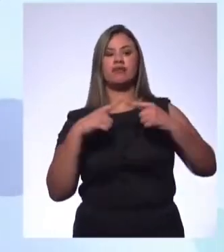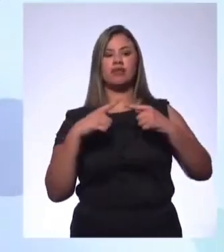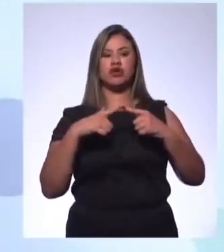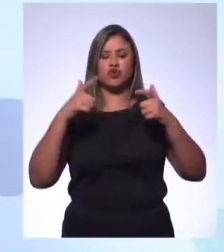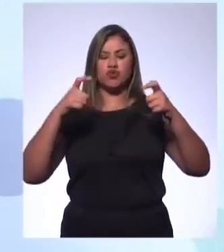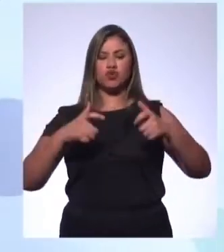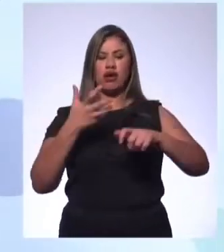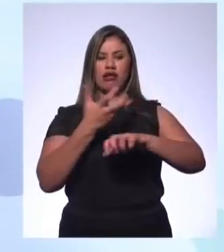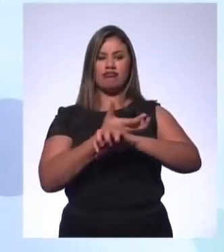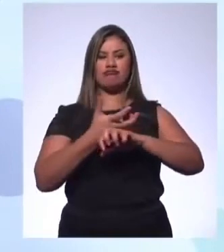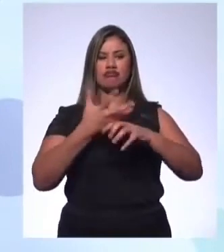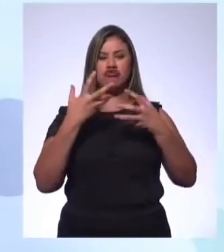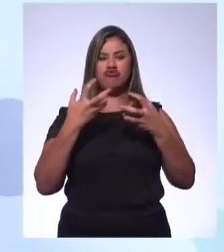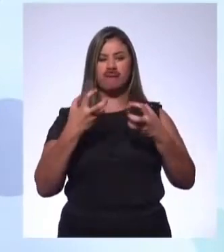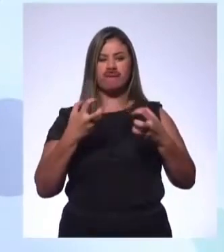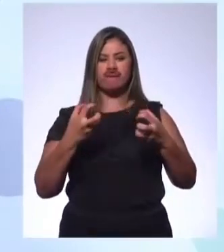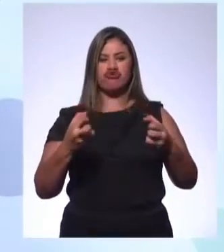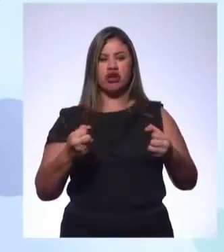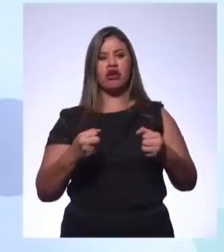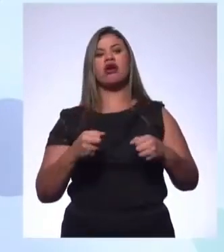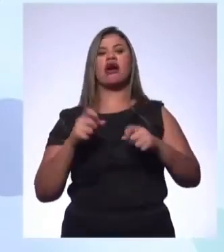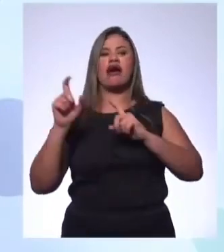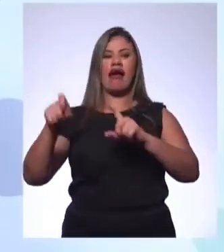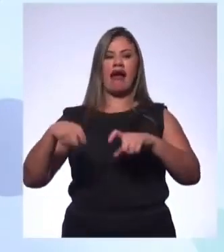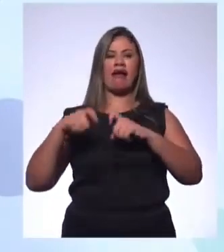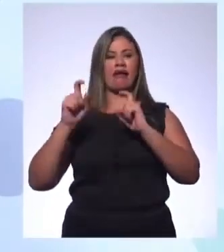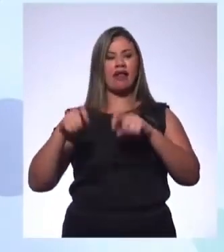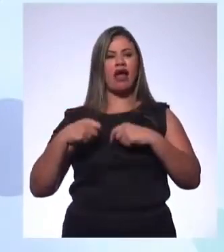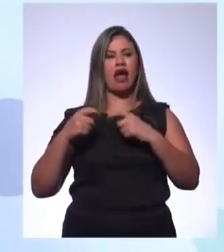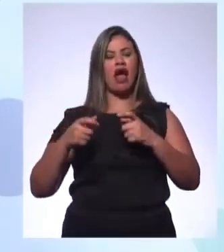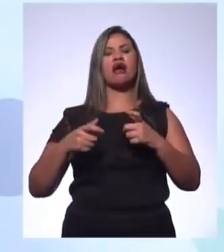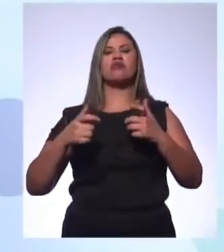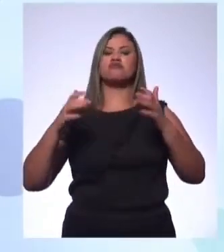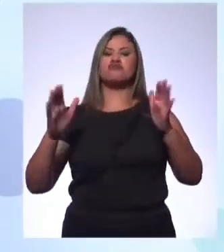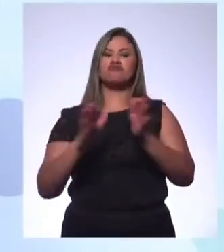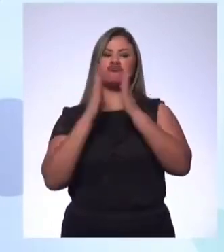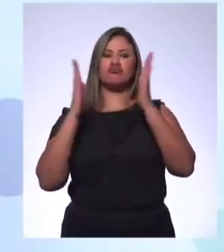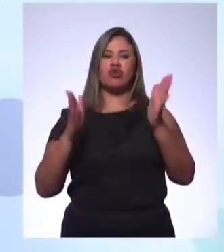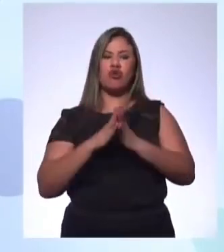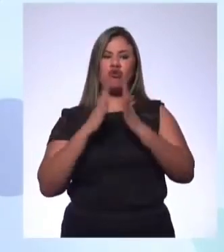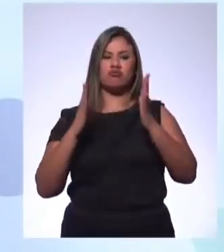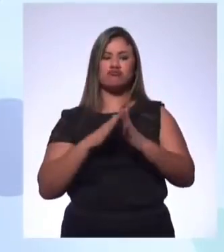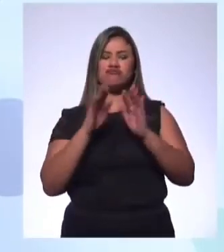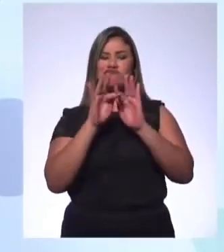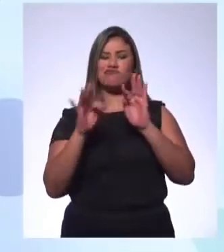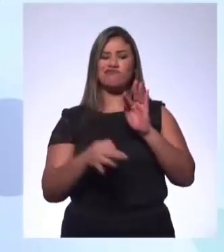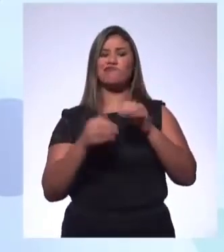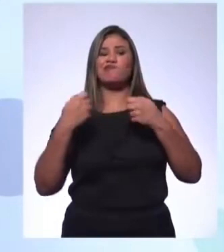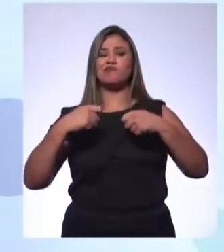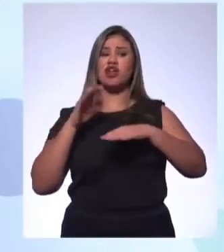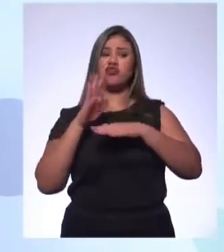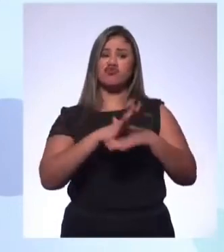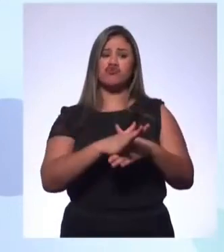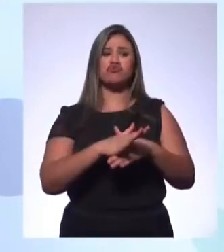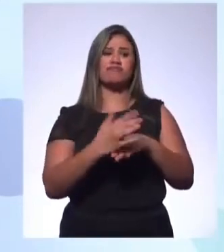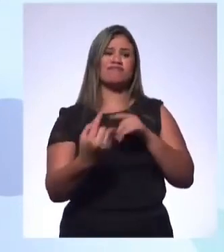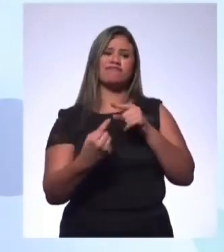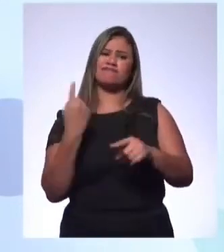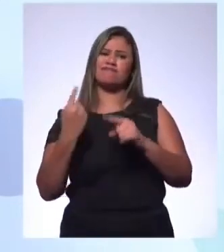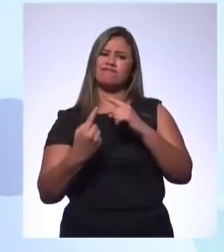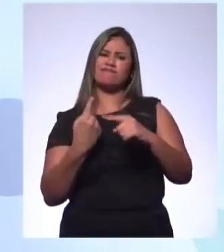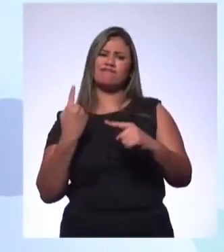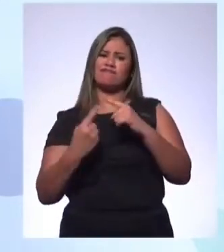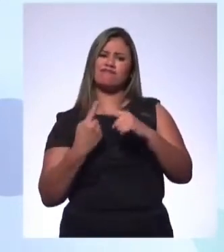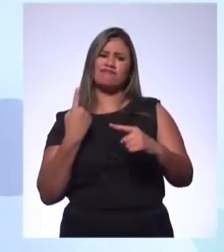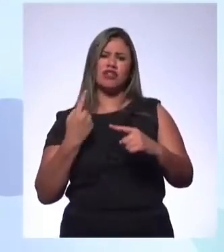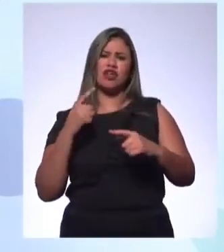ambiente de agrário, um ambiente de pessoas pobres, humildes, precisando de ajuda, não faria sentido